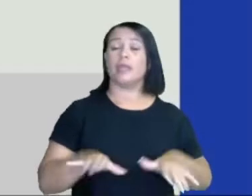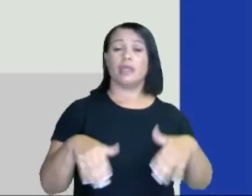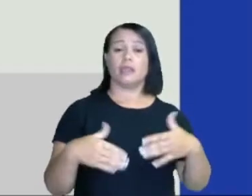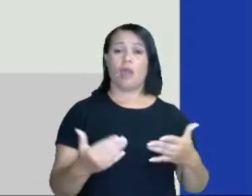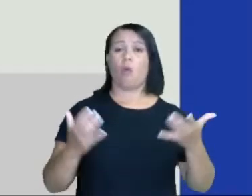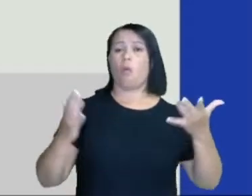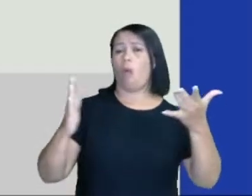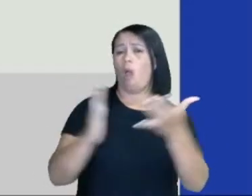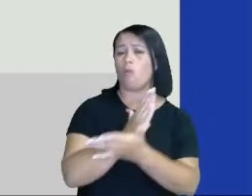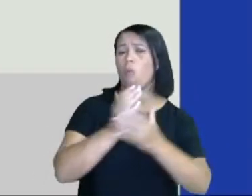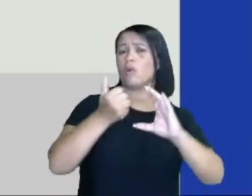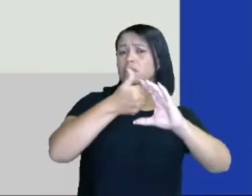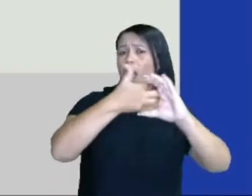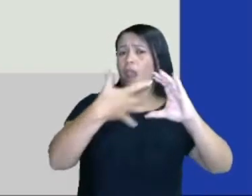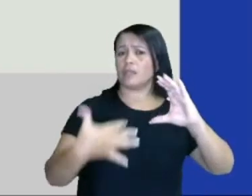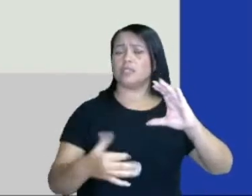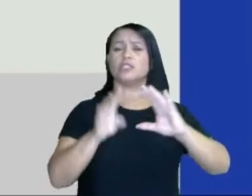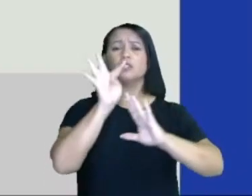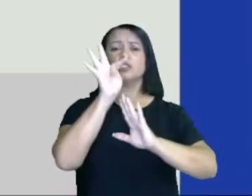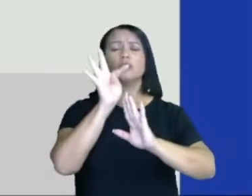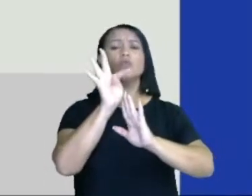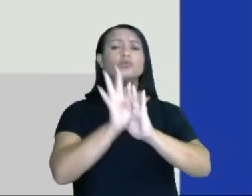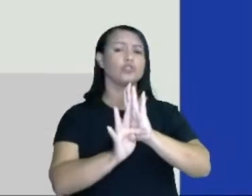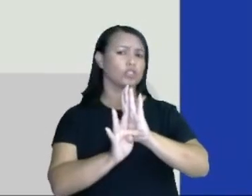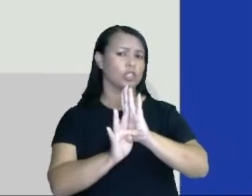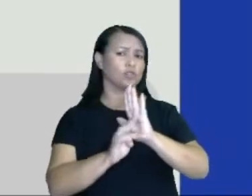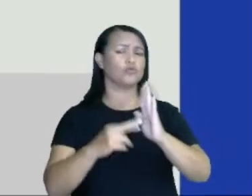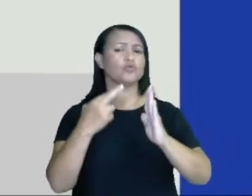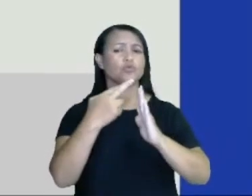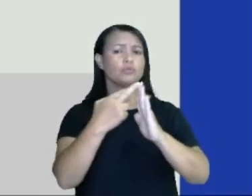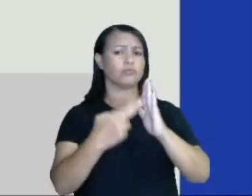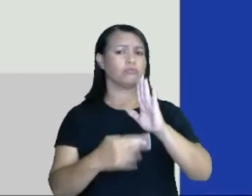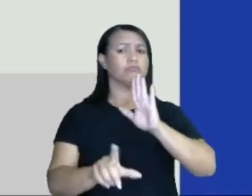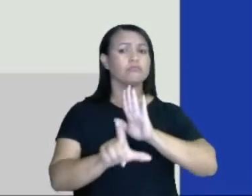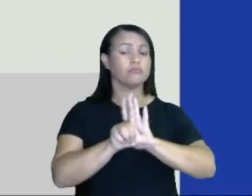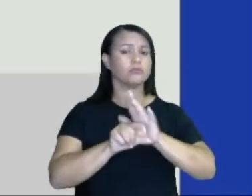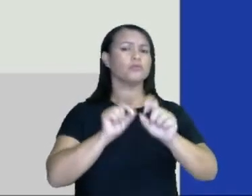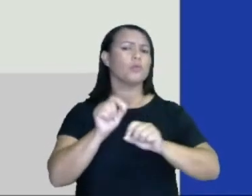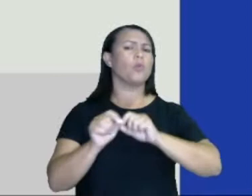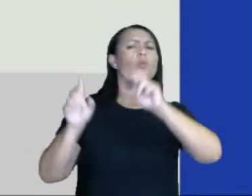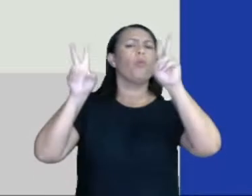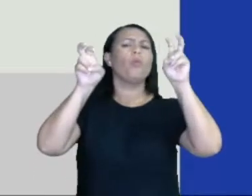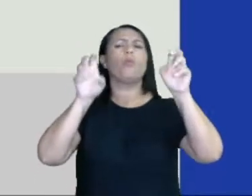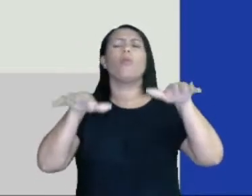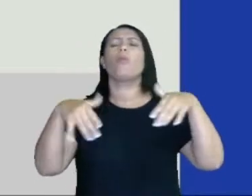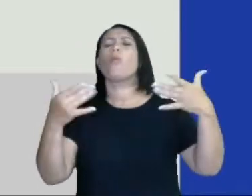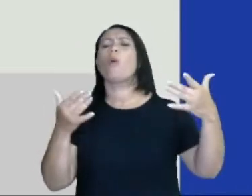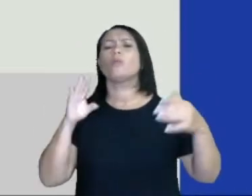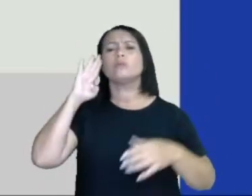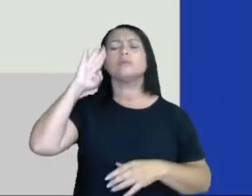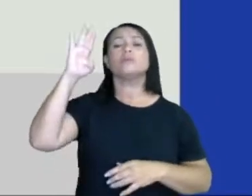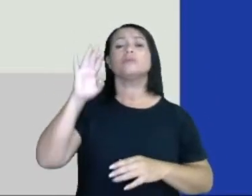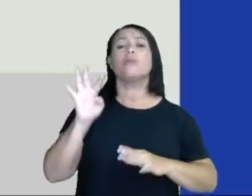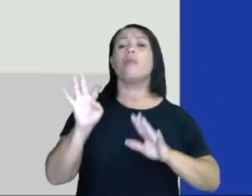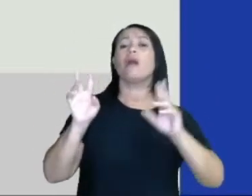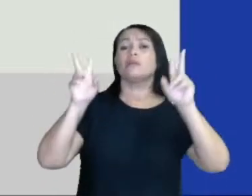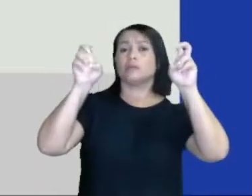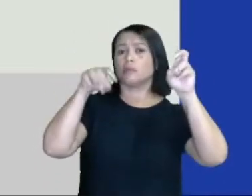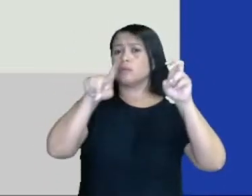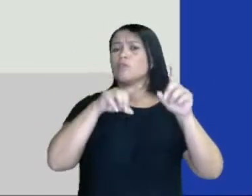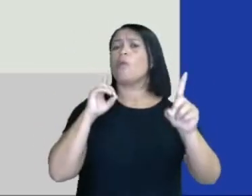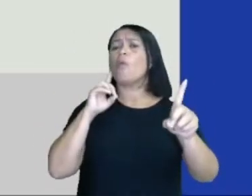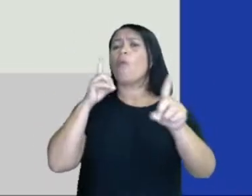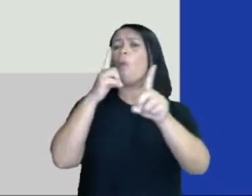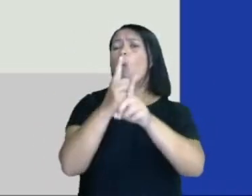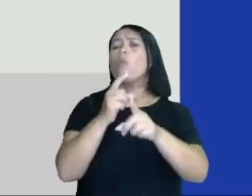Então, algumas características dos textos normativos e legais. Os temas. Quais são os principais temas que vocês vão